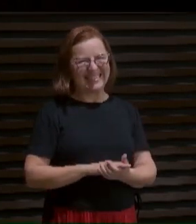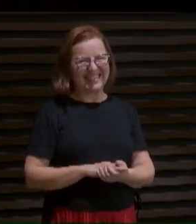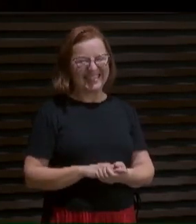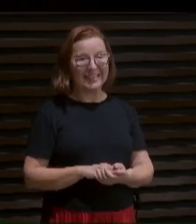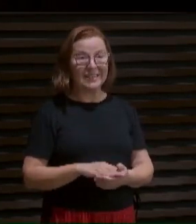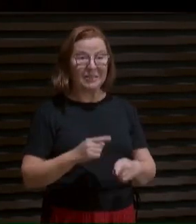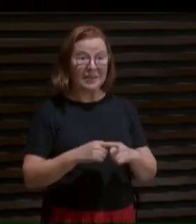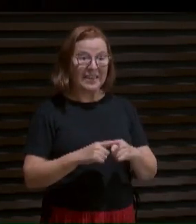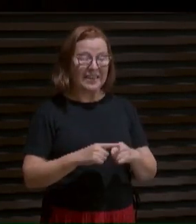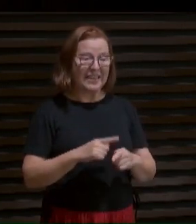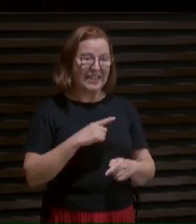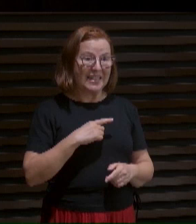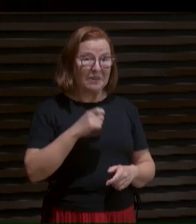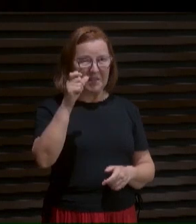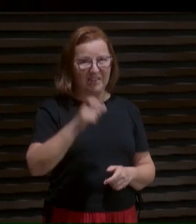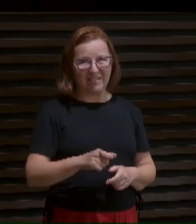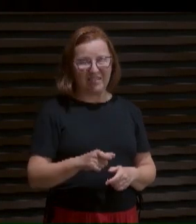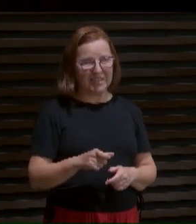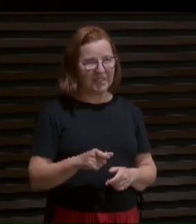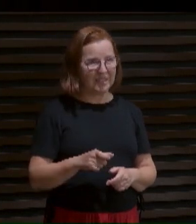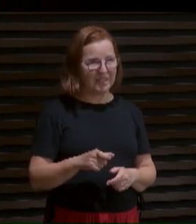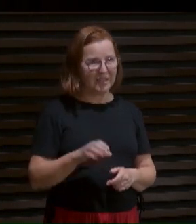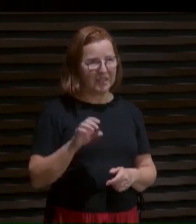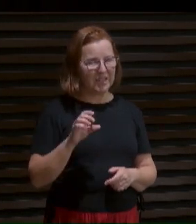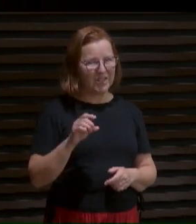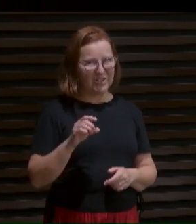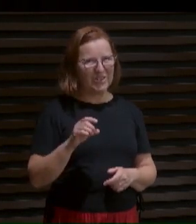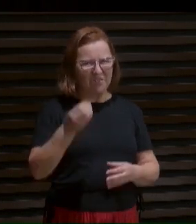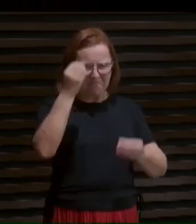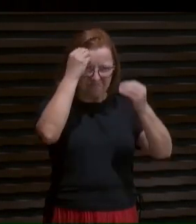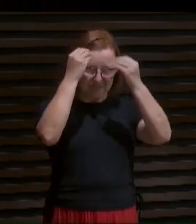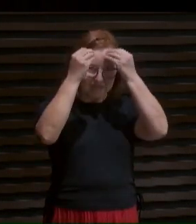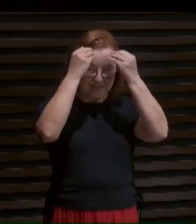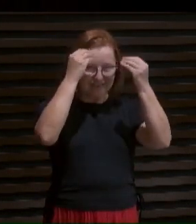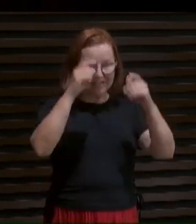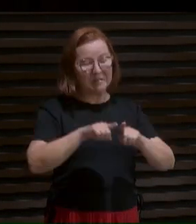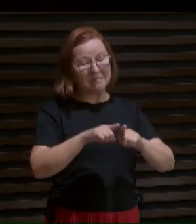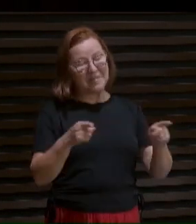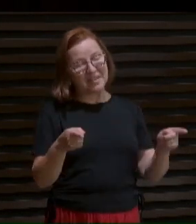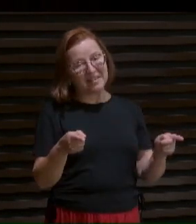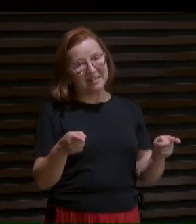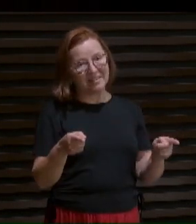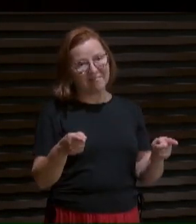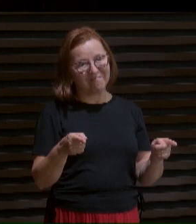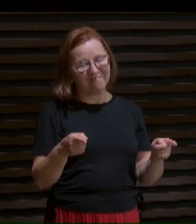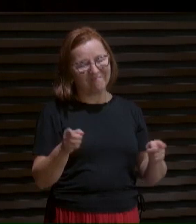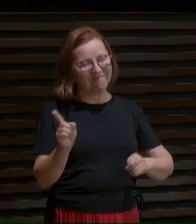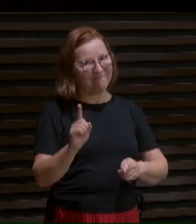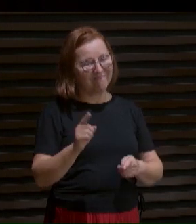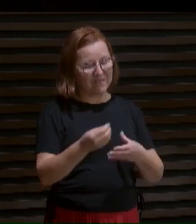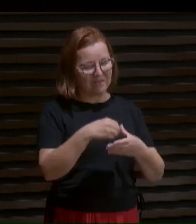Porque tem muita gente que simplesmente tem na cabeça, mas não tem no coração.